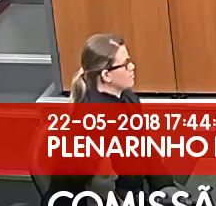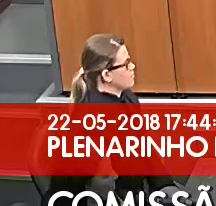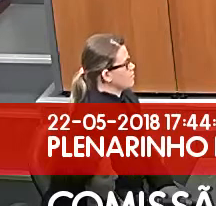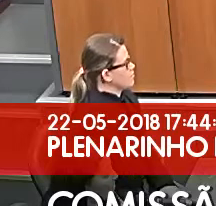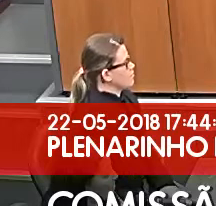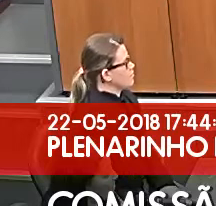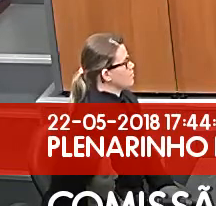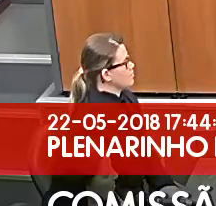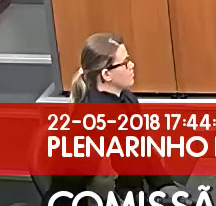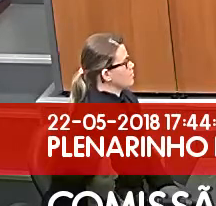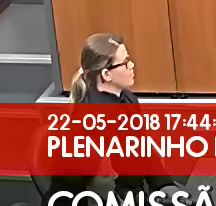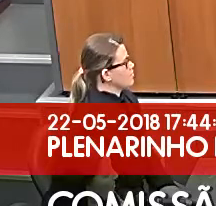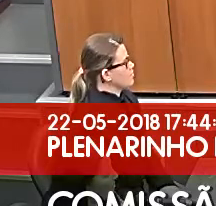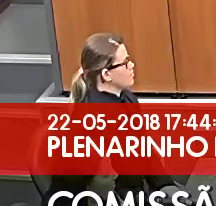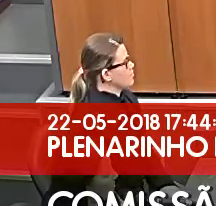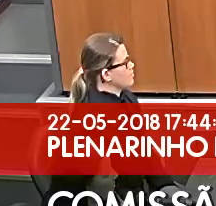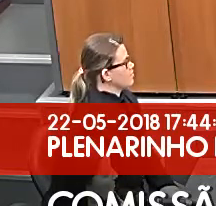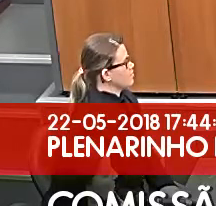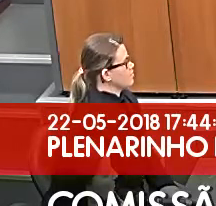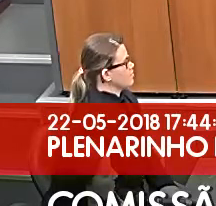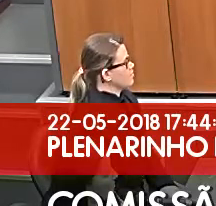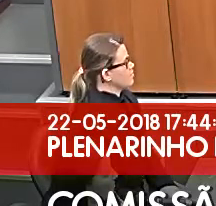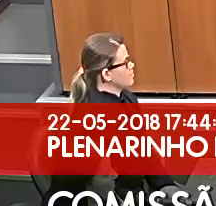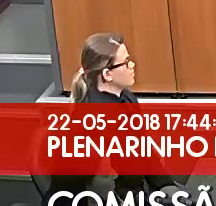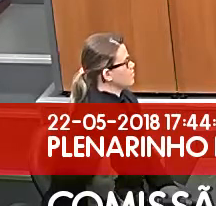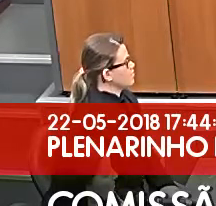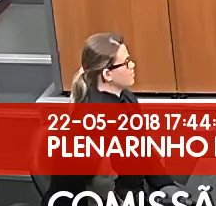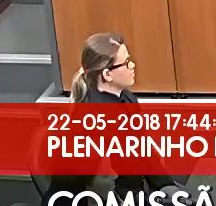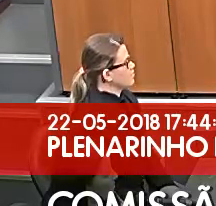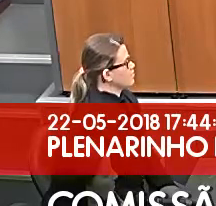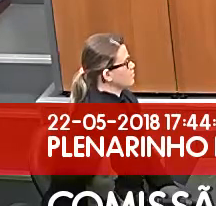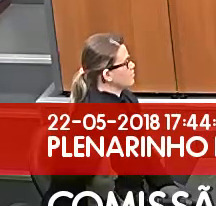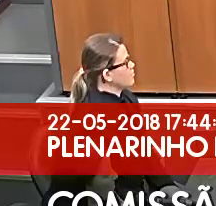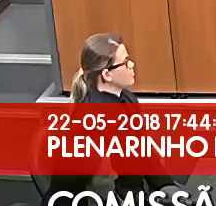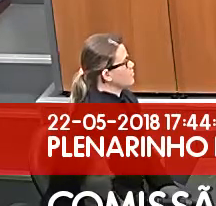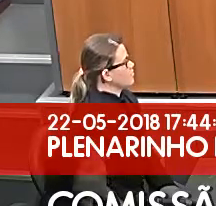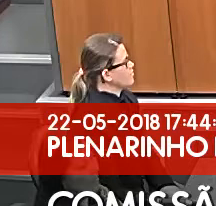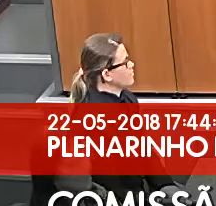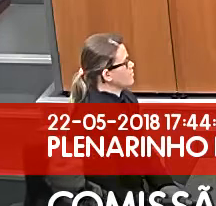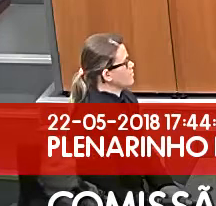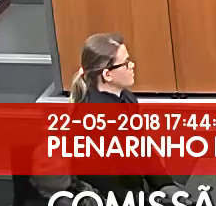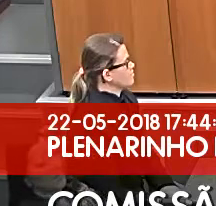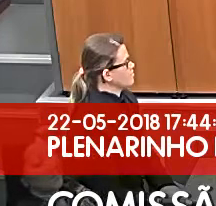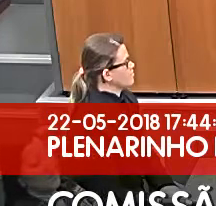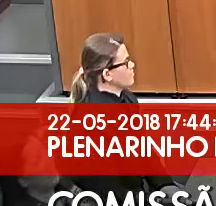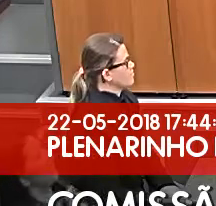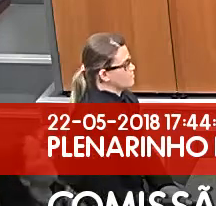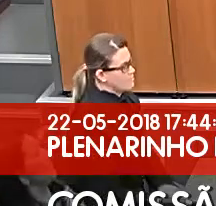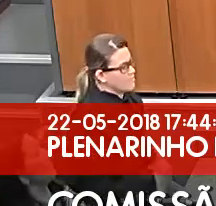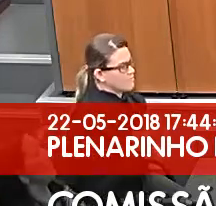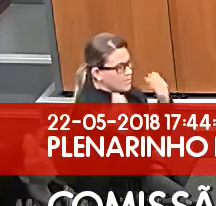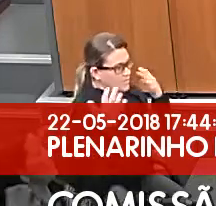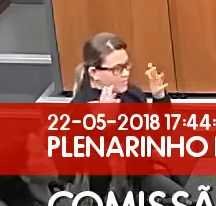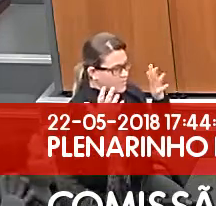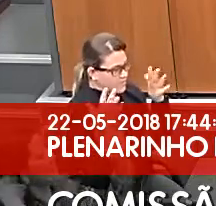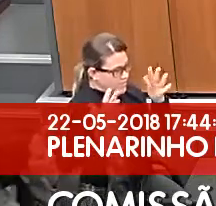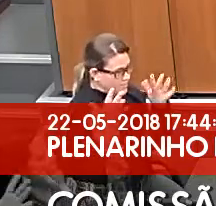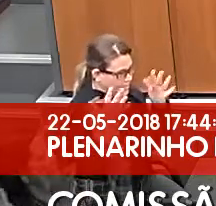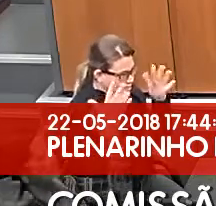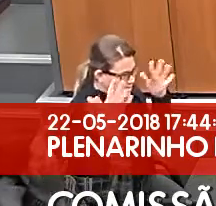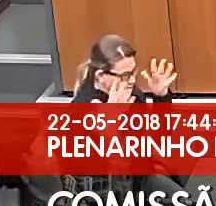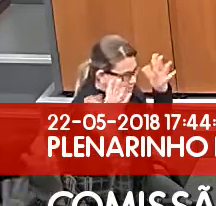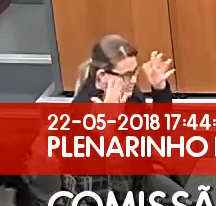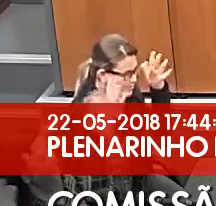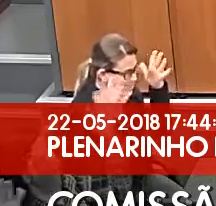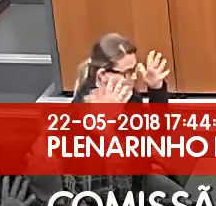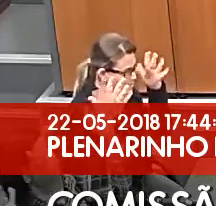a Pazita, ela tem um lema: juntos somos mais fortes. Muito bem. Uma salva de palmas, né,